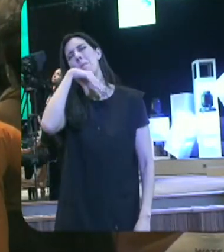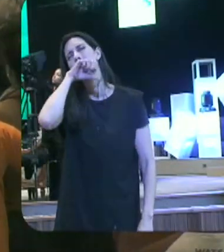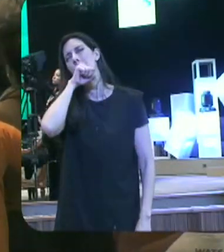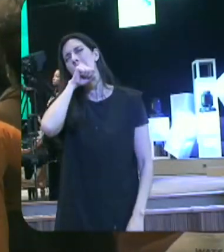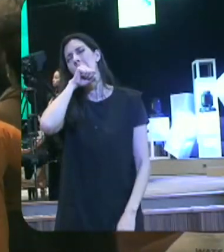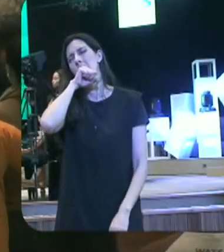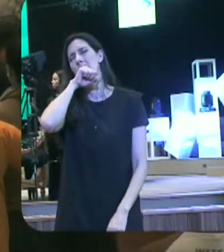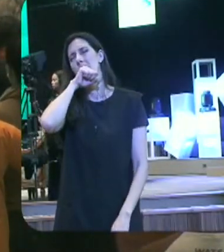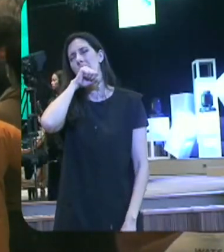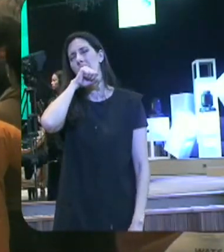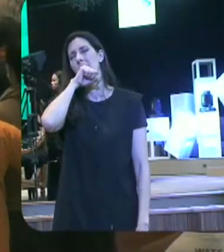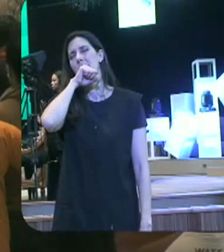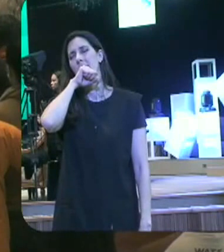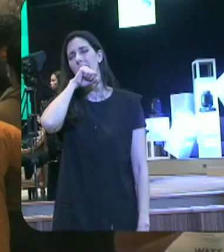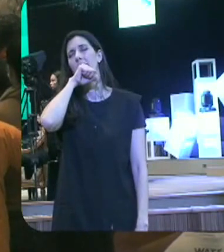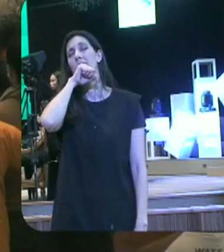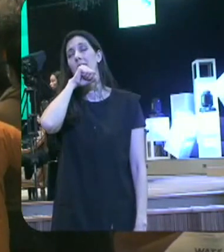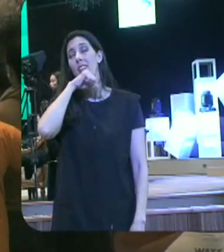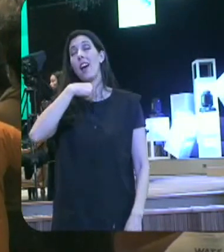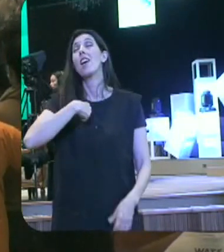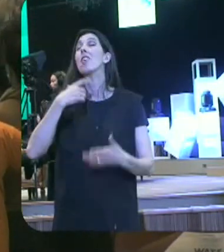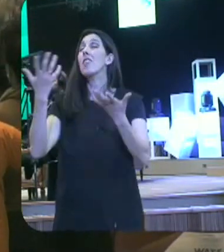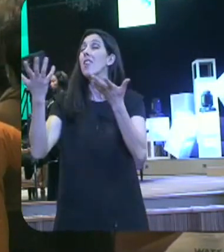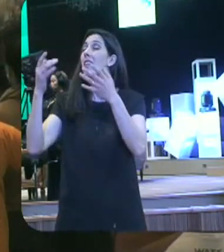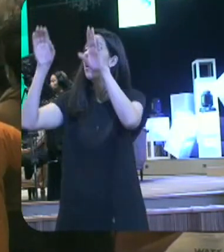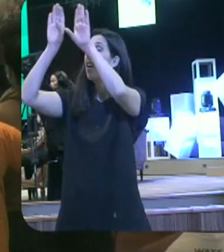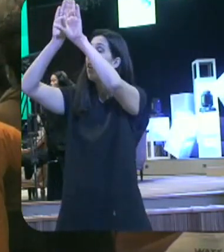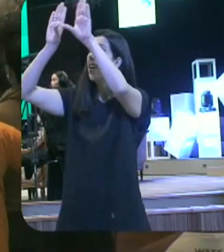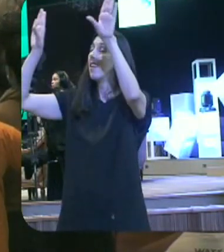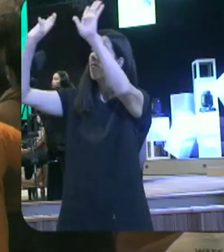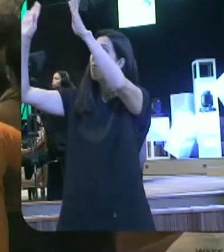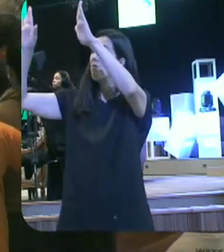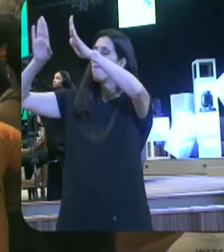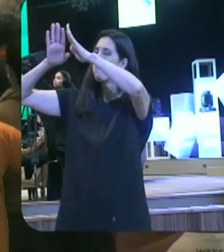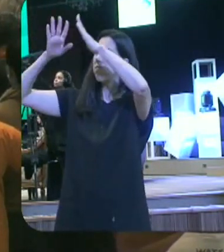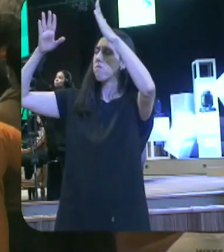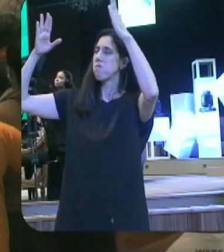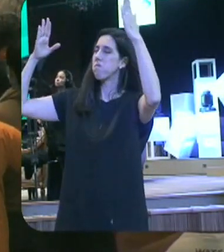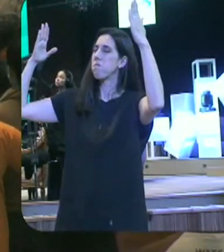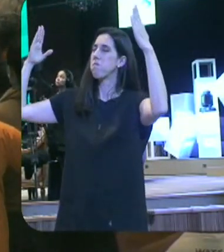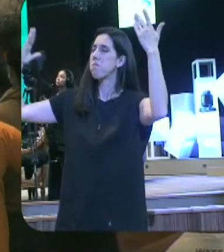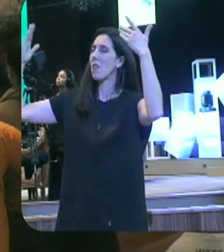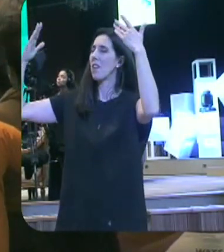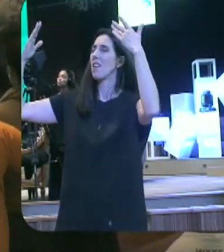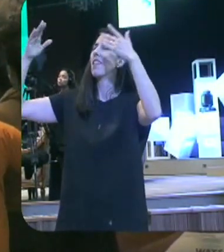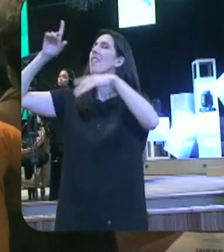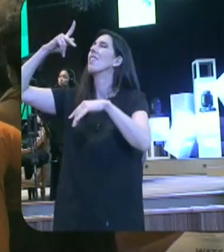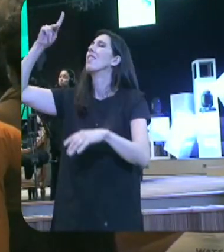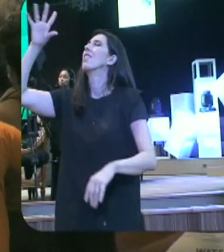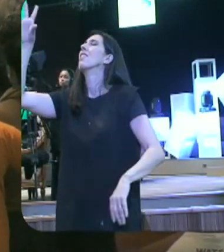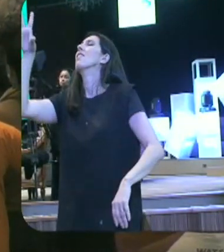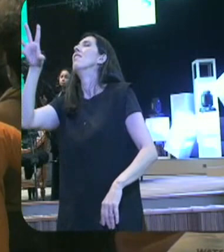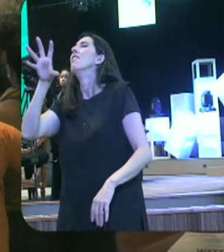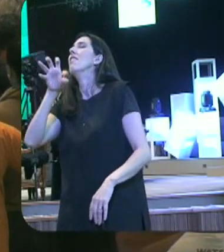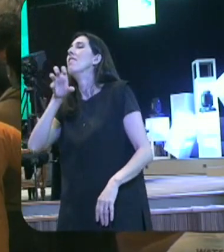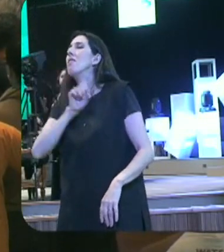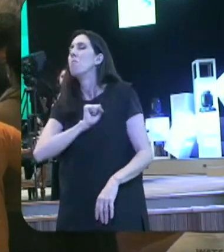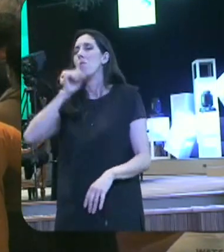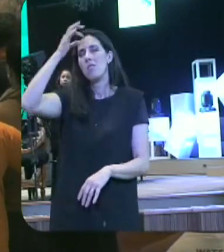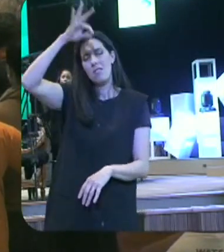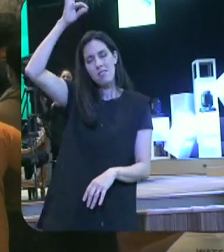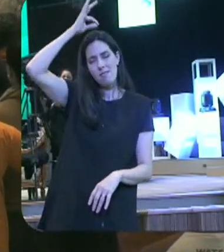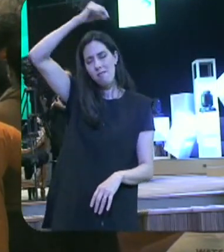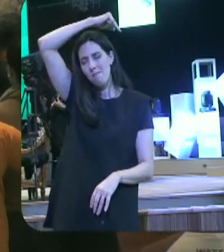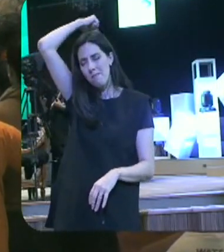deles. E nesta hora eu quero te pedir, abra as janelas do céu, Senhor, agora, e começa a derramar o teu